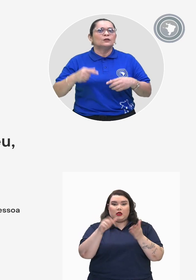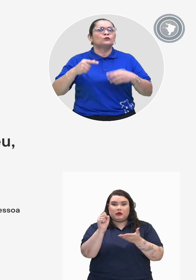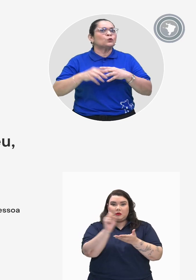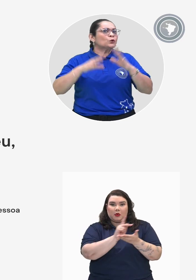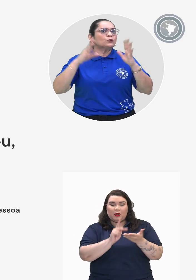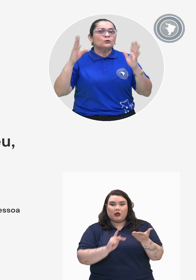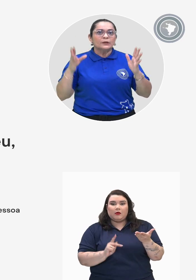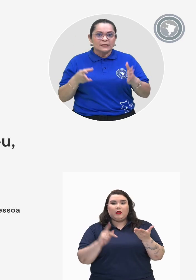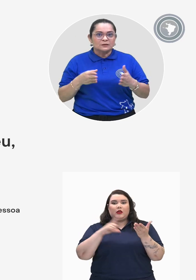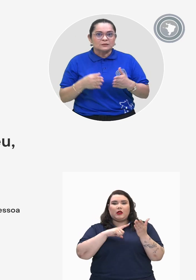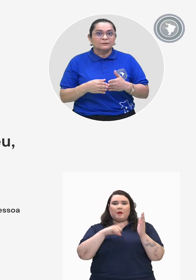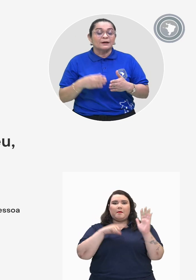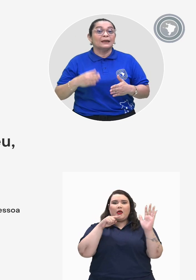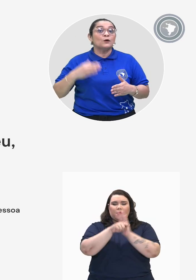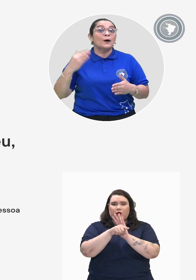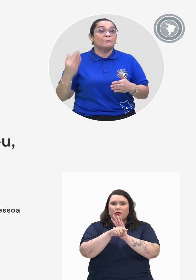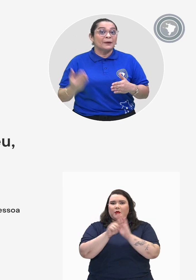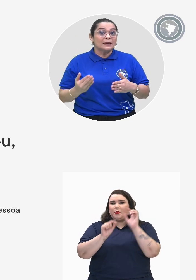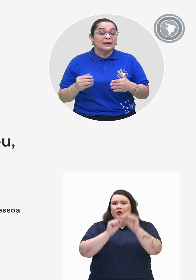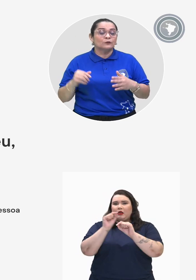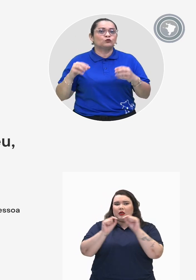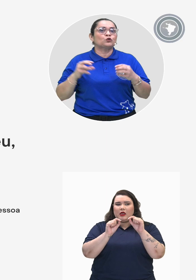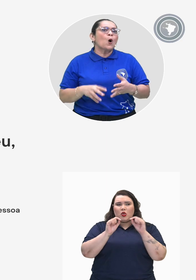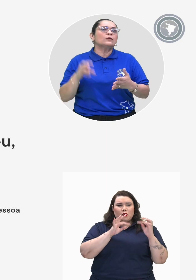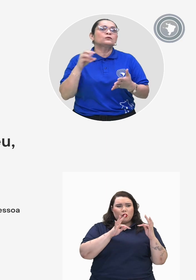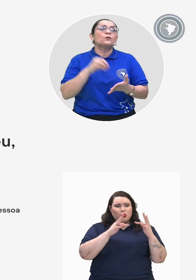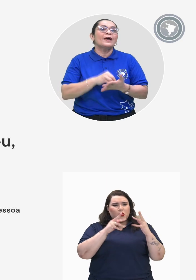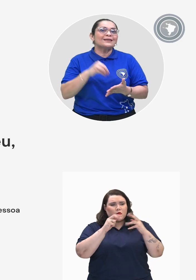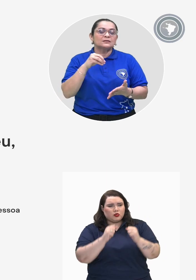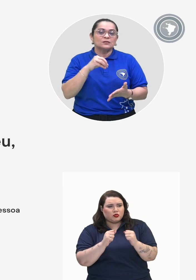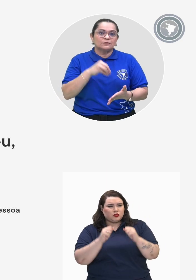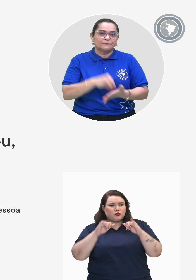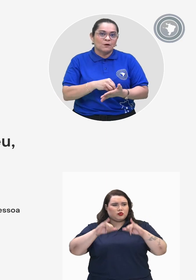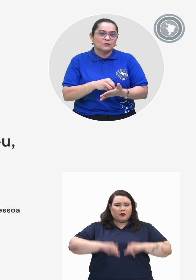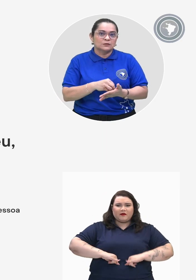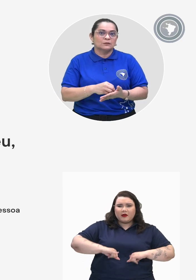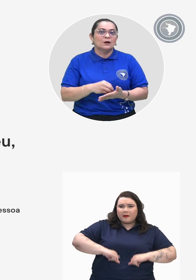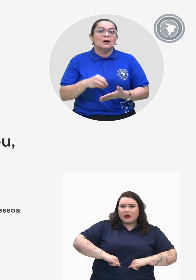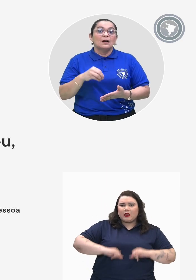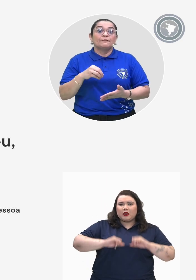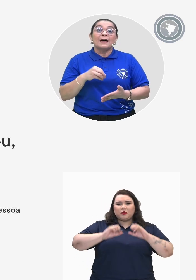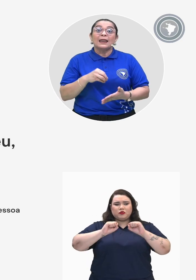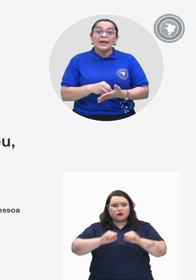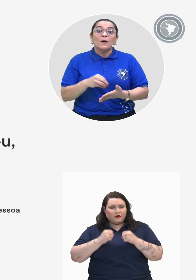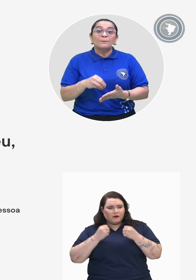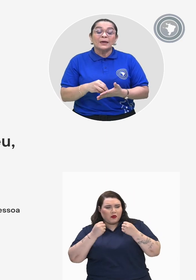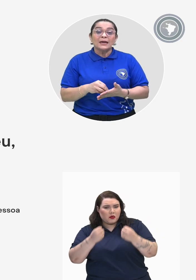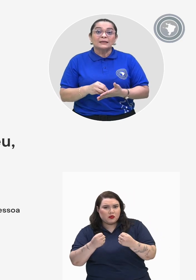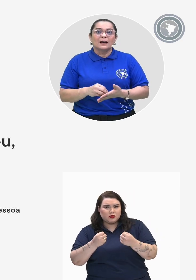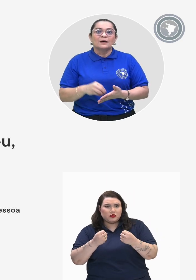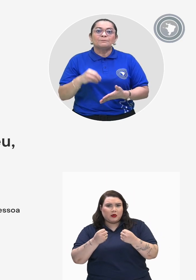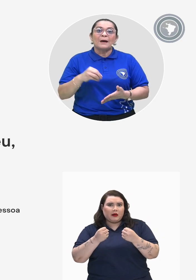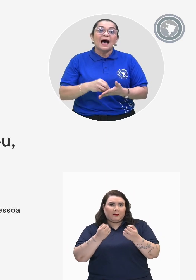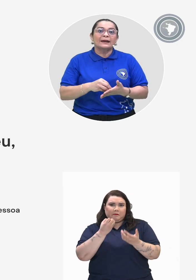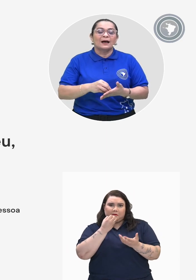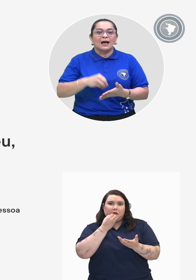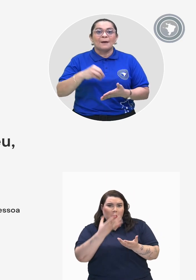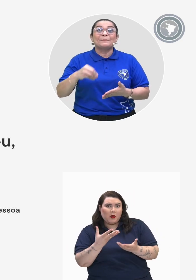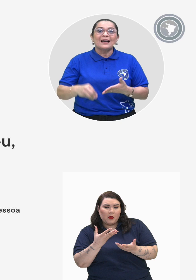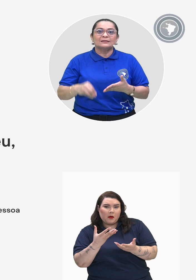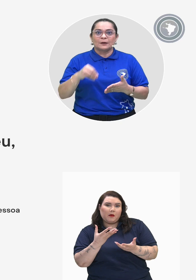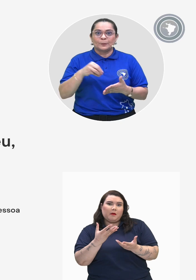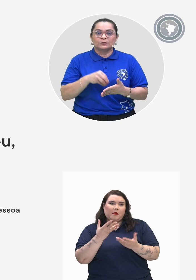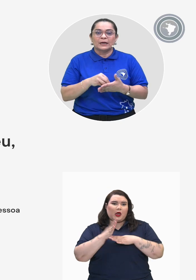texto. Tudo isso valeu a pena? Todo esse esforço valeu a pena para